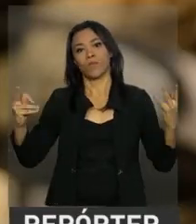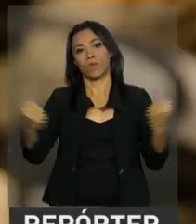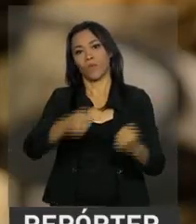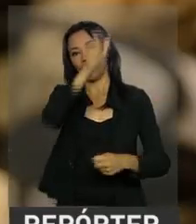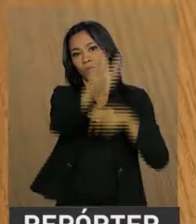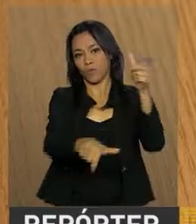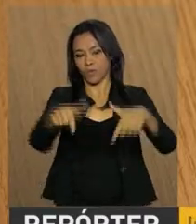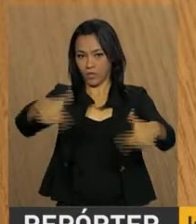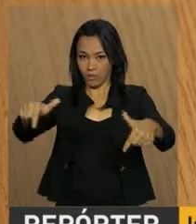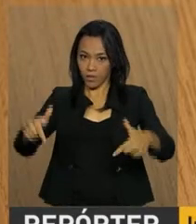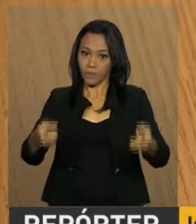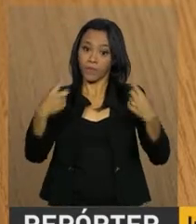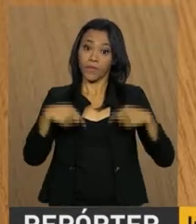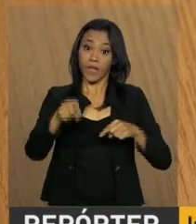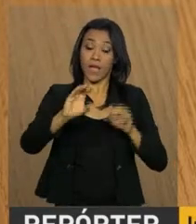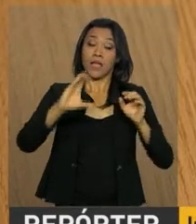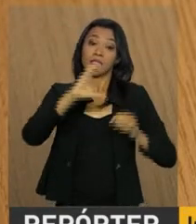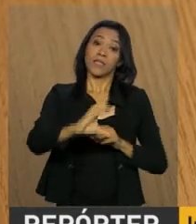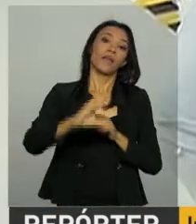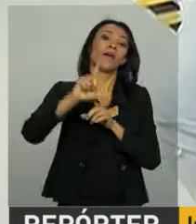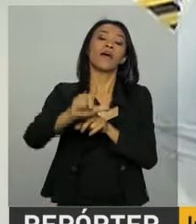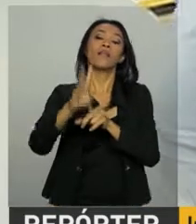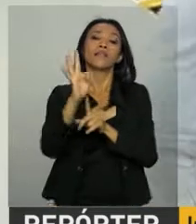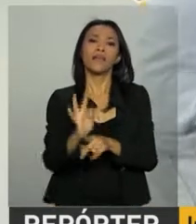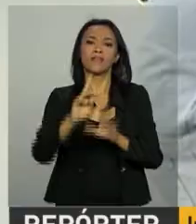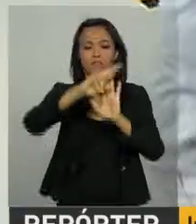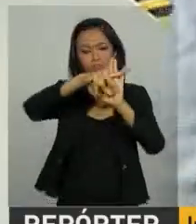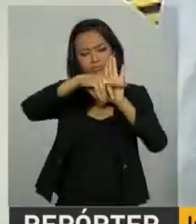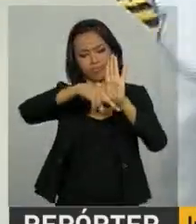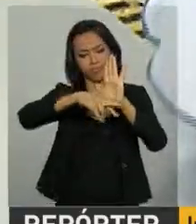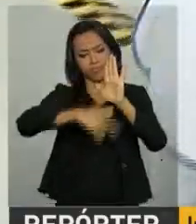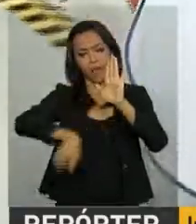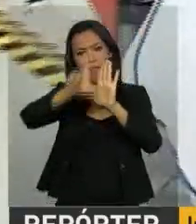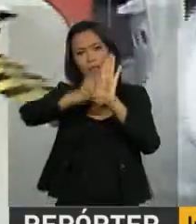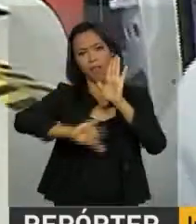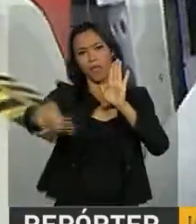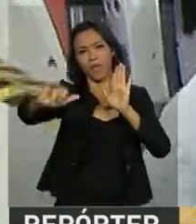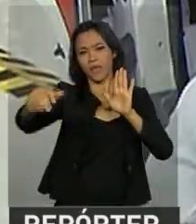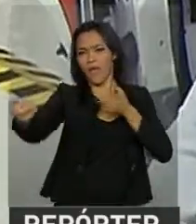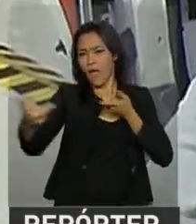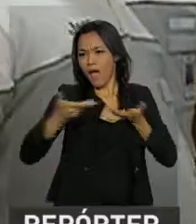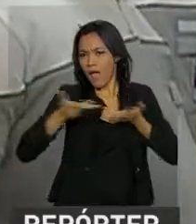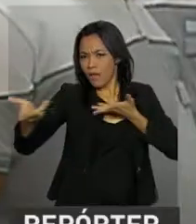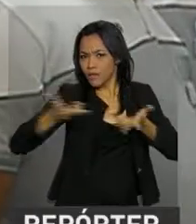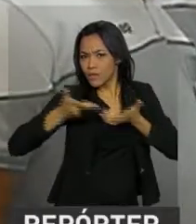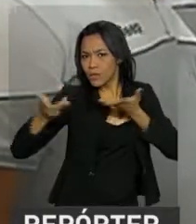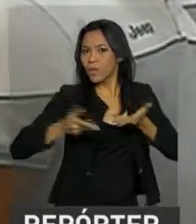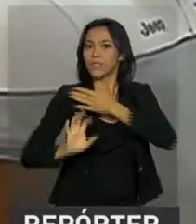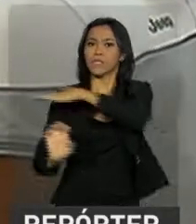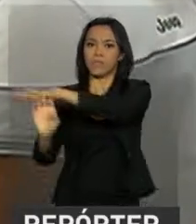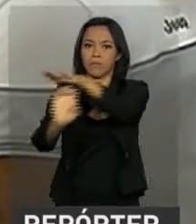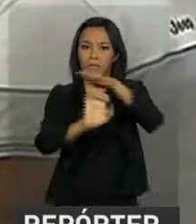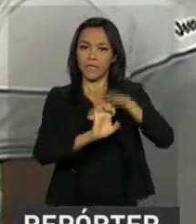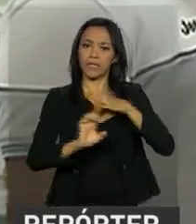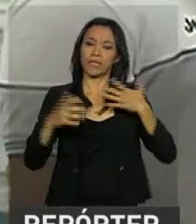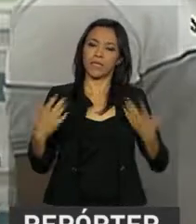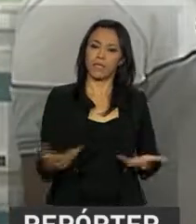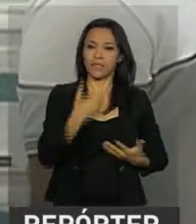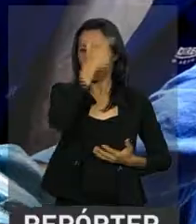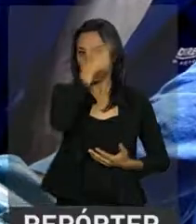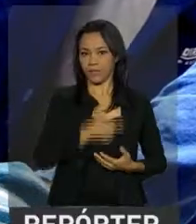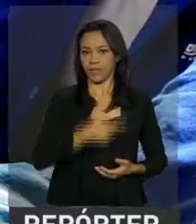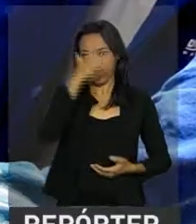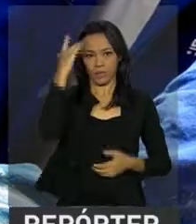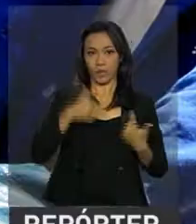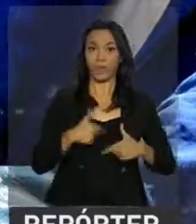principal conjunto de leis no país que disciplinam as relações entre os patrões e os empregados, como, por exemplo, férias